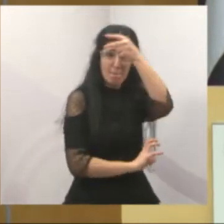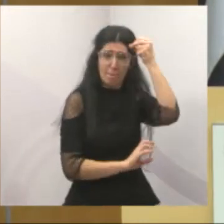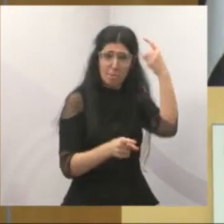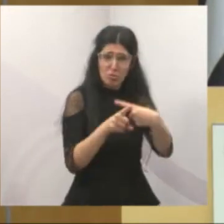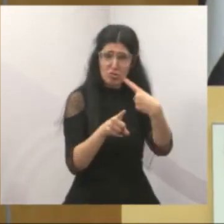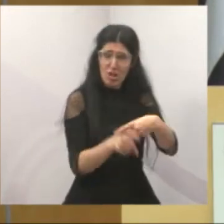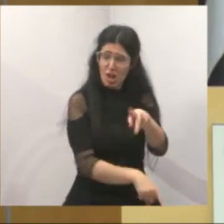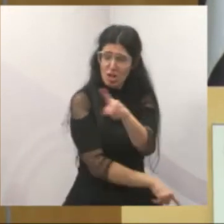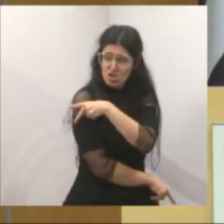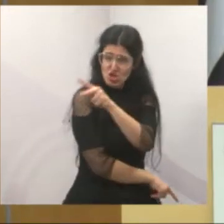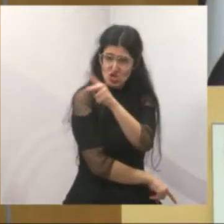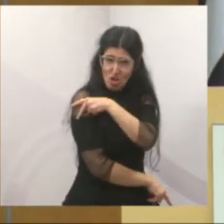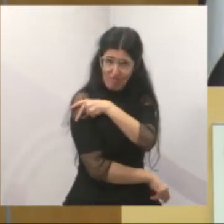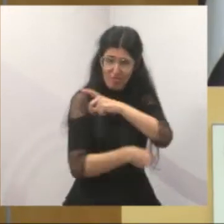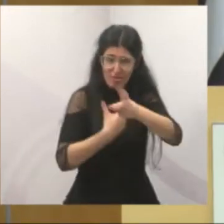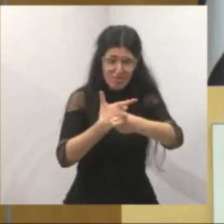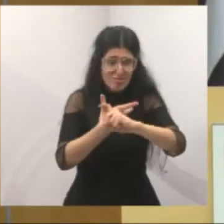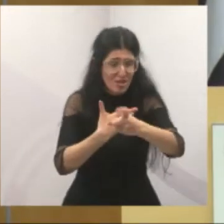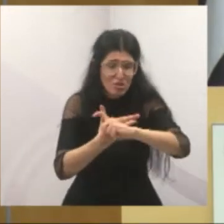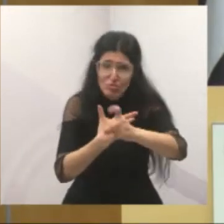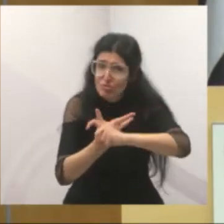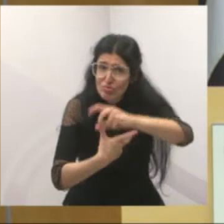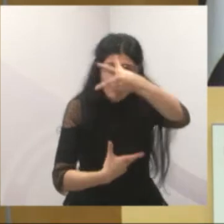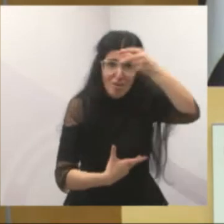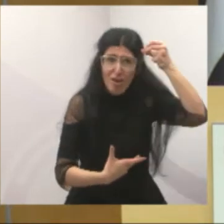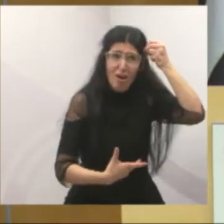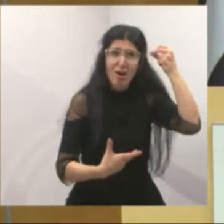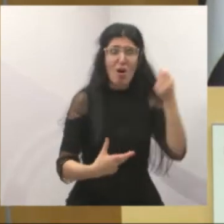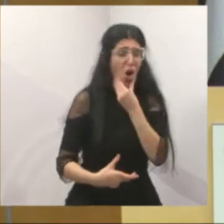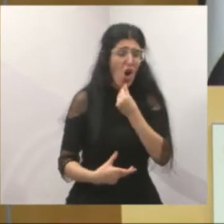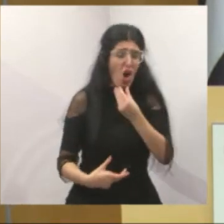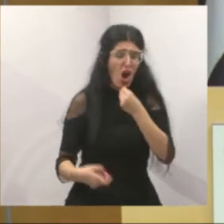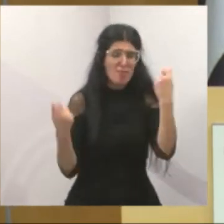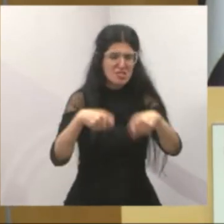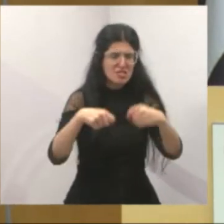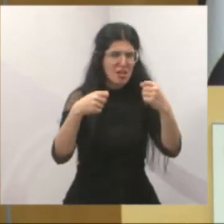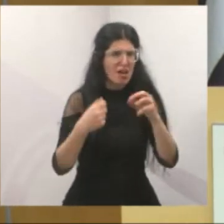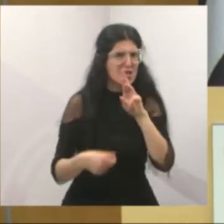executivo. Ele tem que responder com transparência.